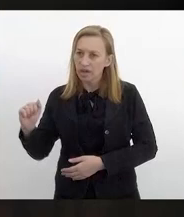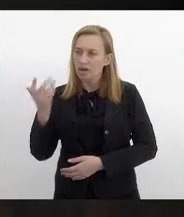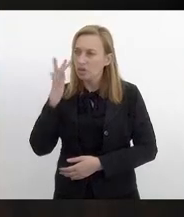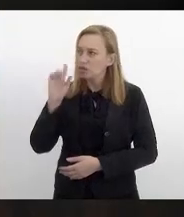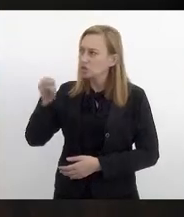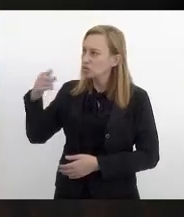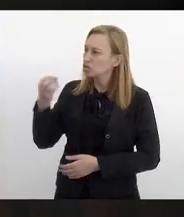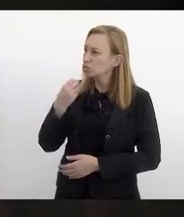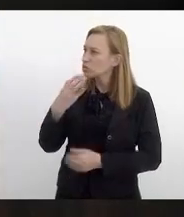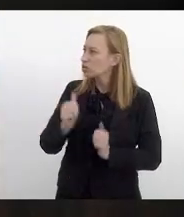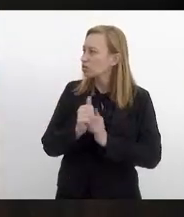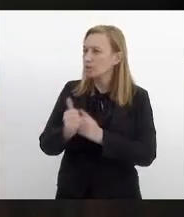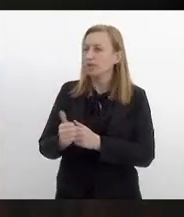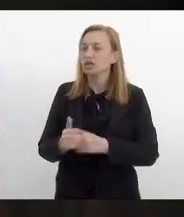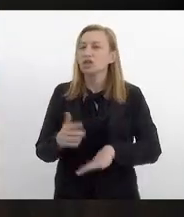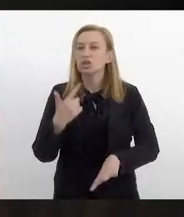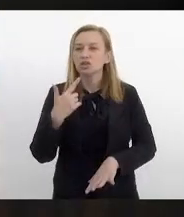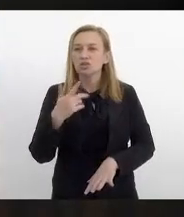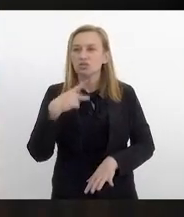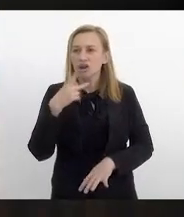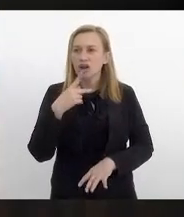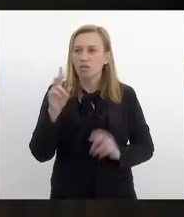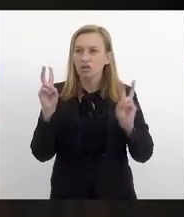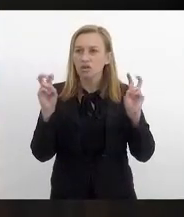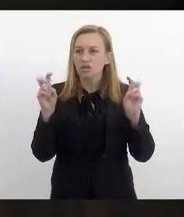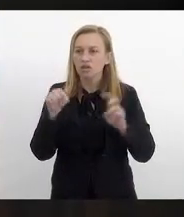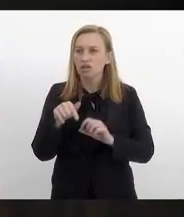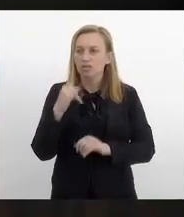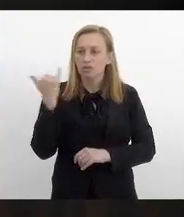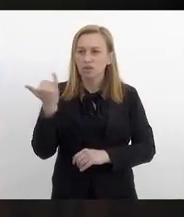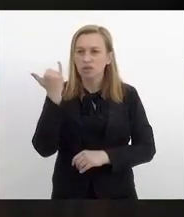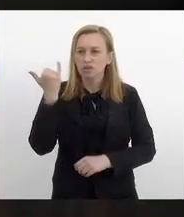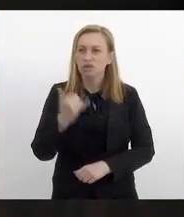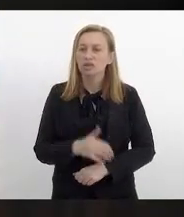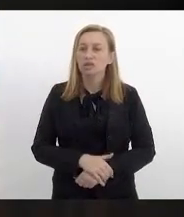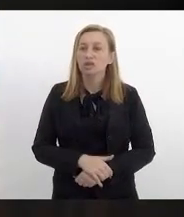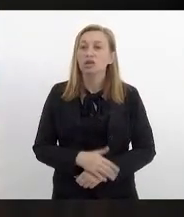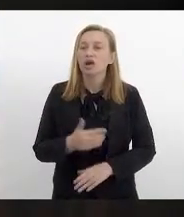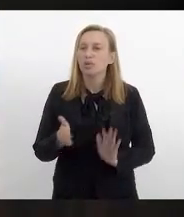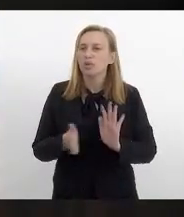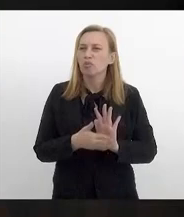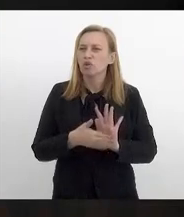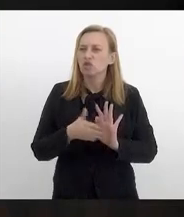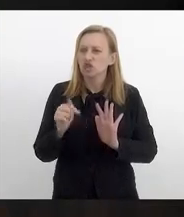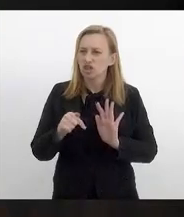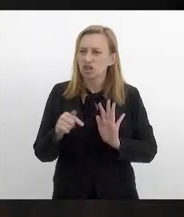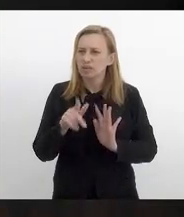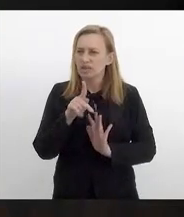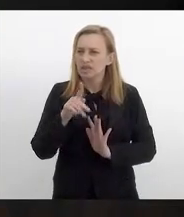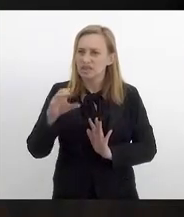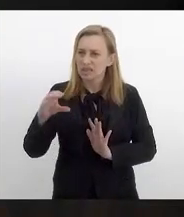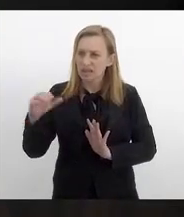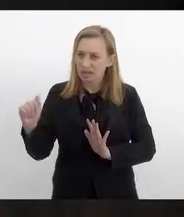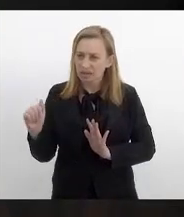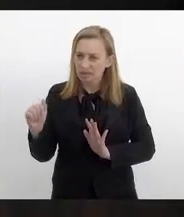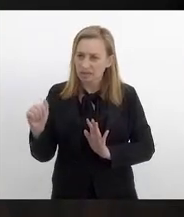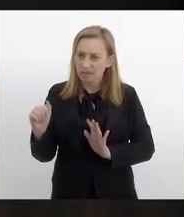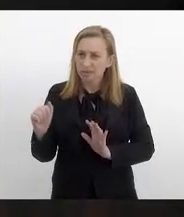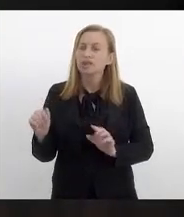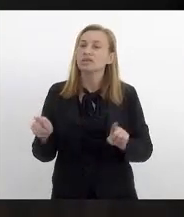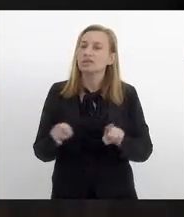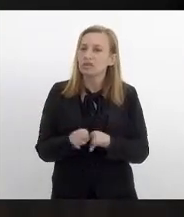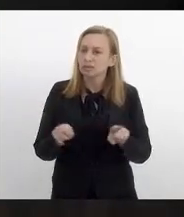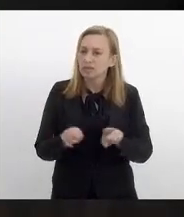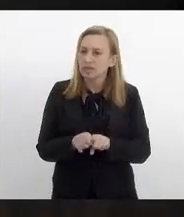encaminhamento. Deixa eu dizer uma questão aqui que é importante. O que a gente está propondo, o IPCA, é